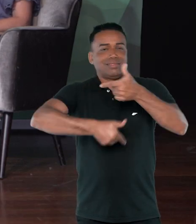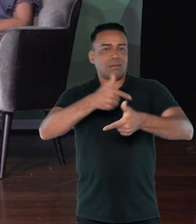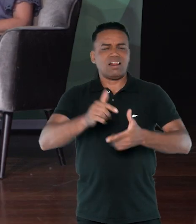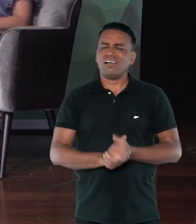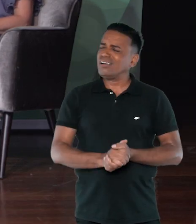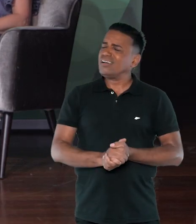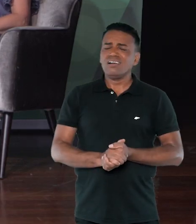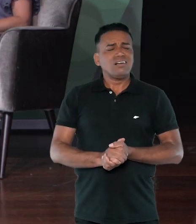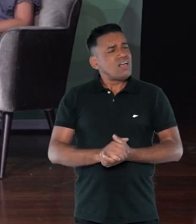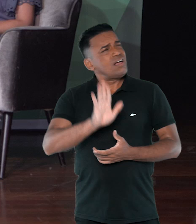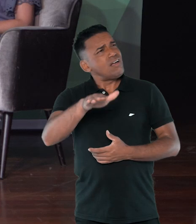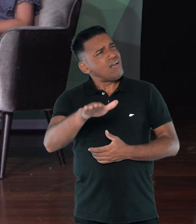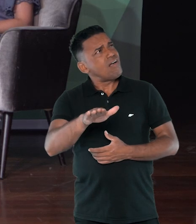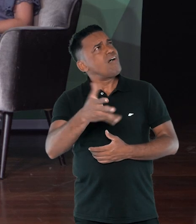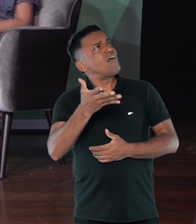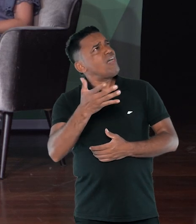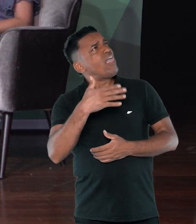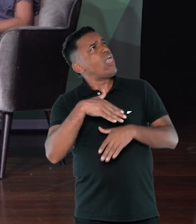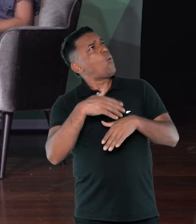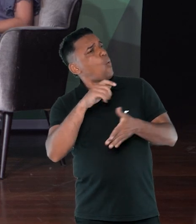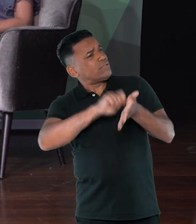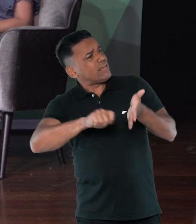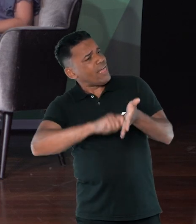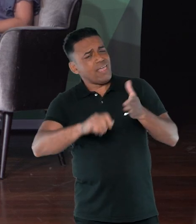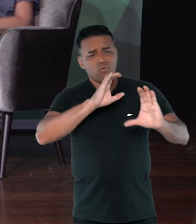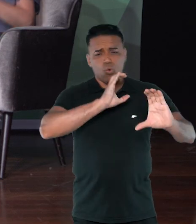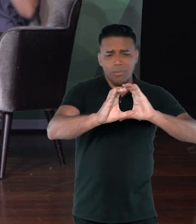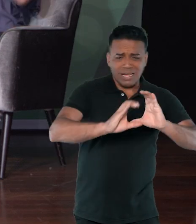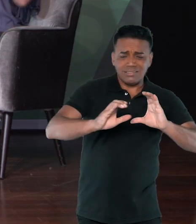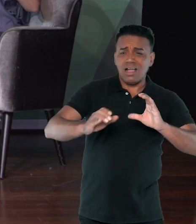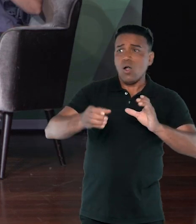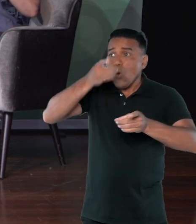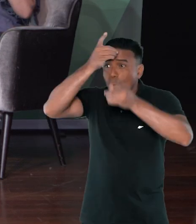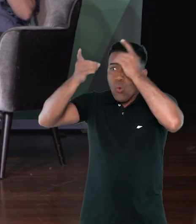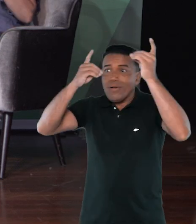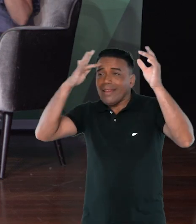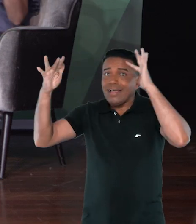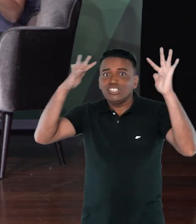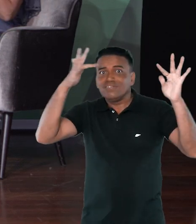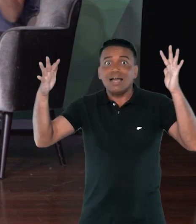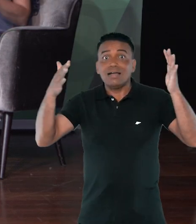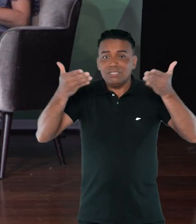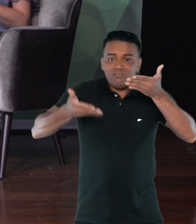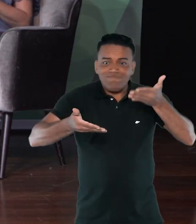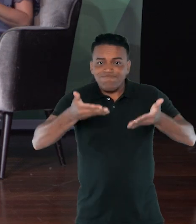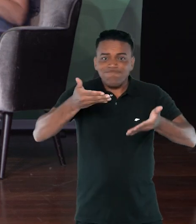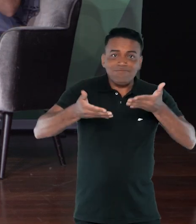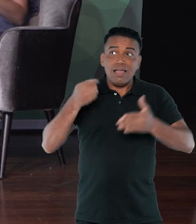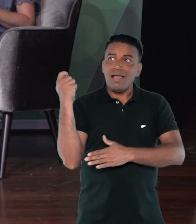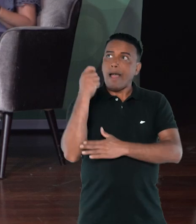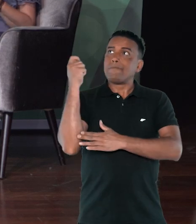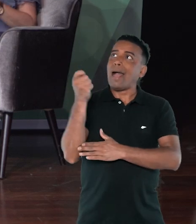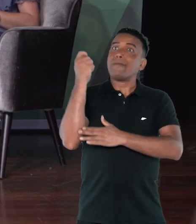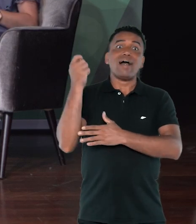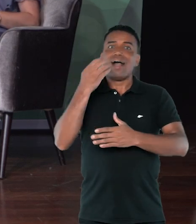falei: gente, eu escrevo, eu gosto da comunicação, eu adoro a criatividade, eu preciso, né, equilibrar os pratinhos aí nas